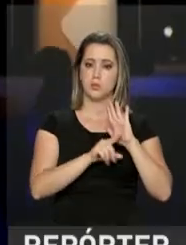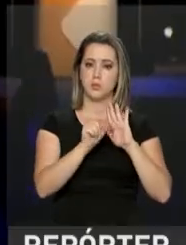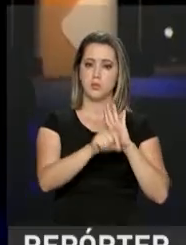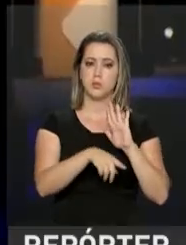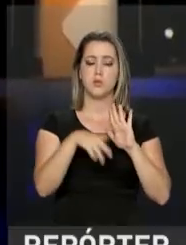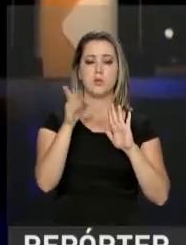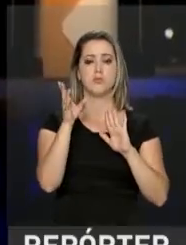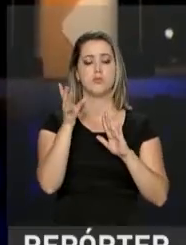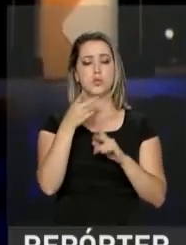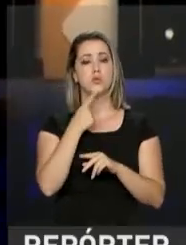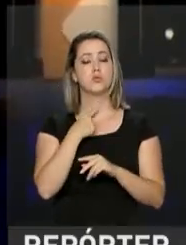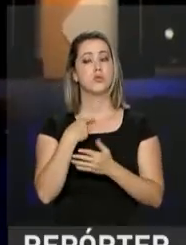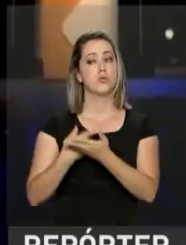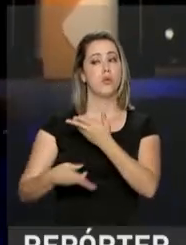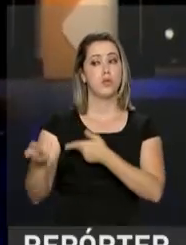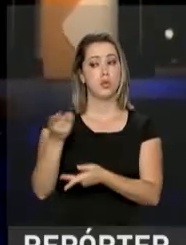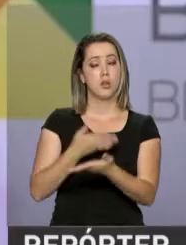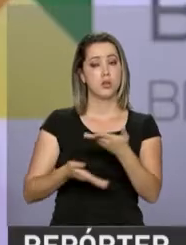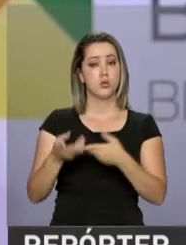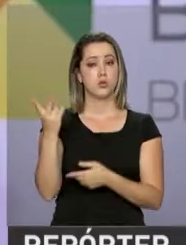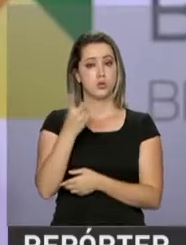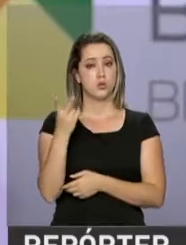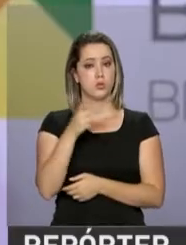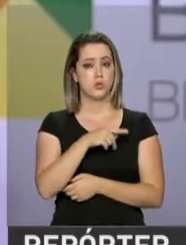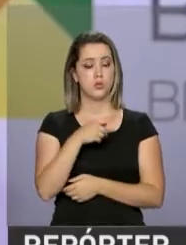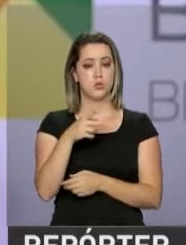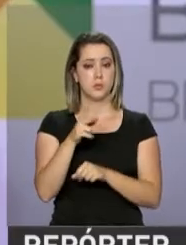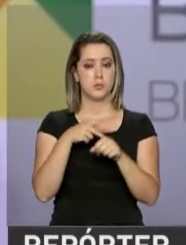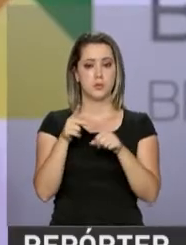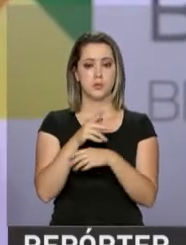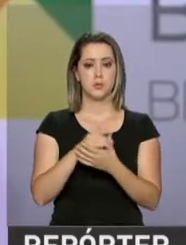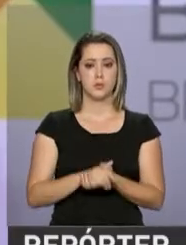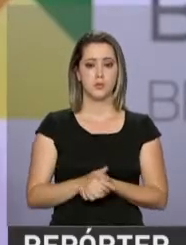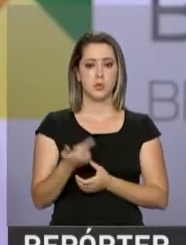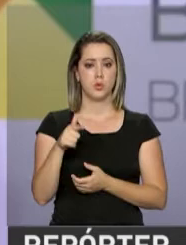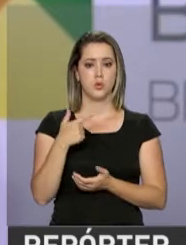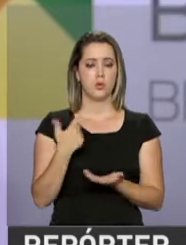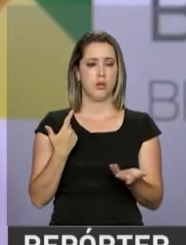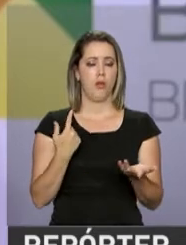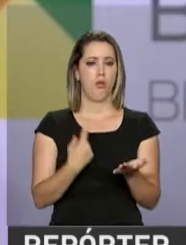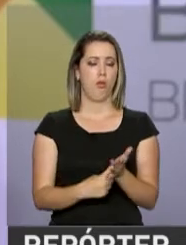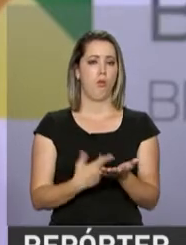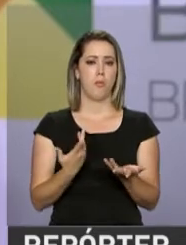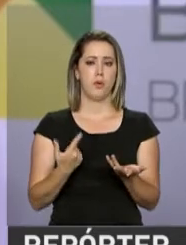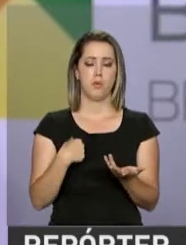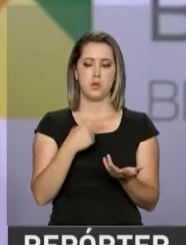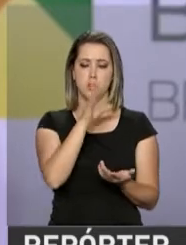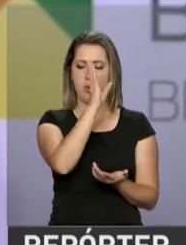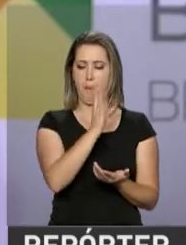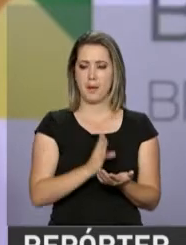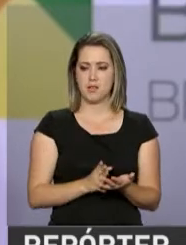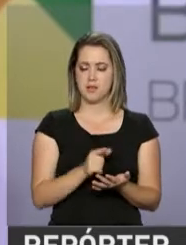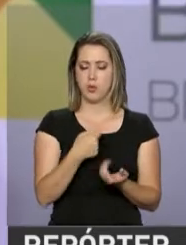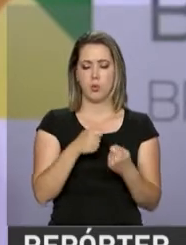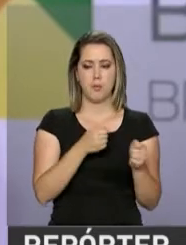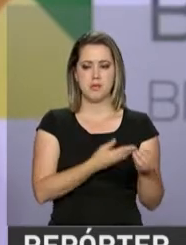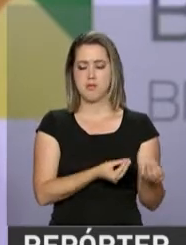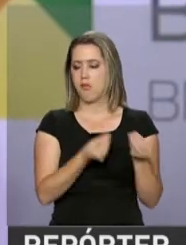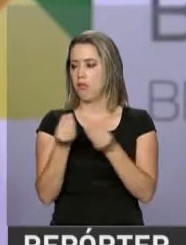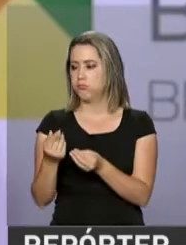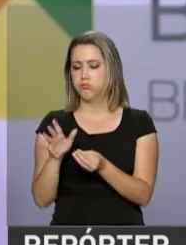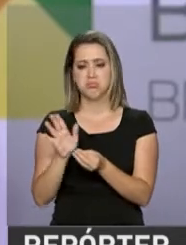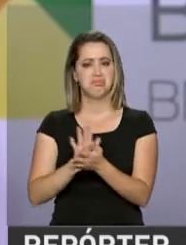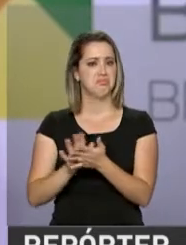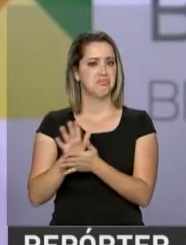de interesse comum para os dois países. Não há nenhuma obrigação, nenhuma contrapartida do lado brasileiro Nós não temos